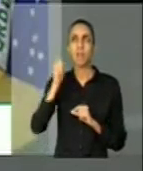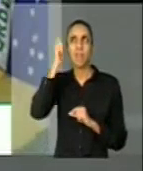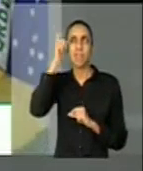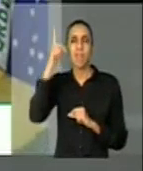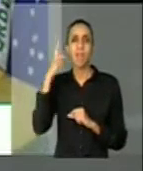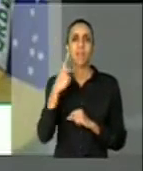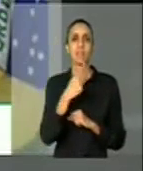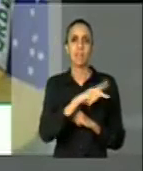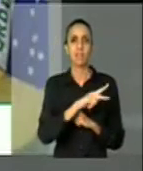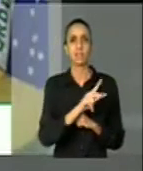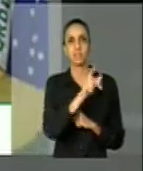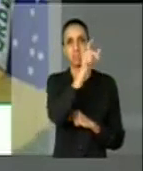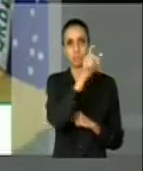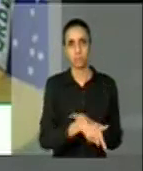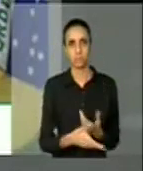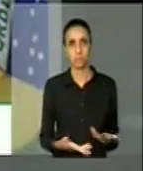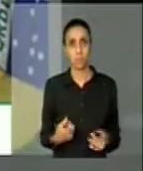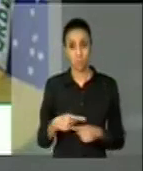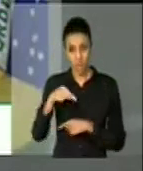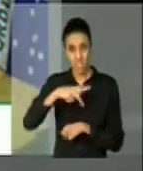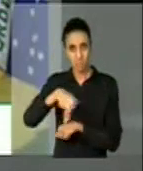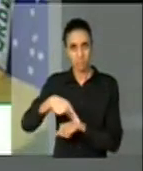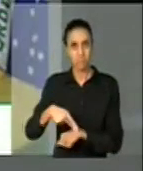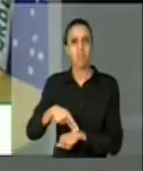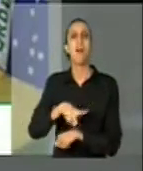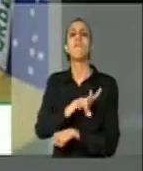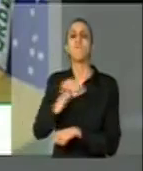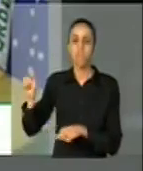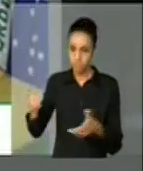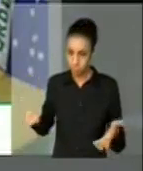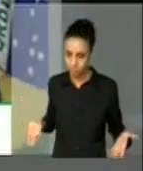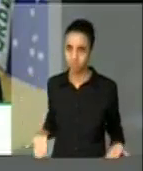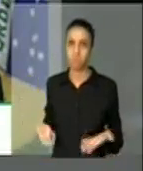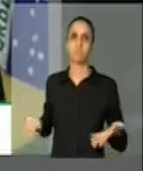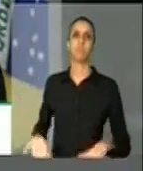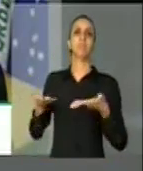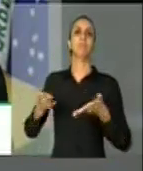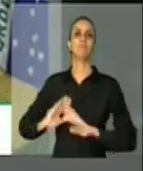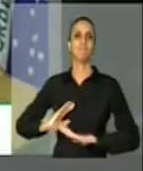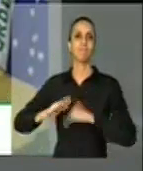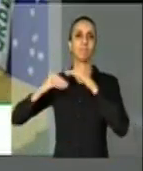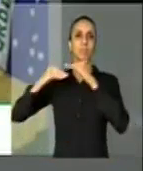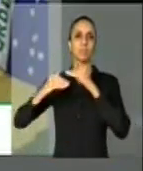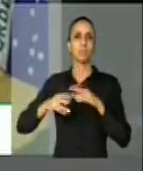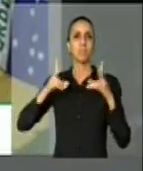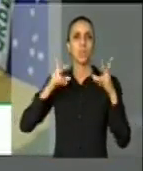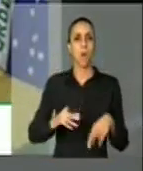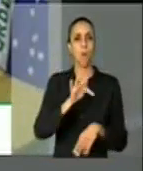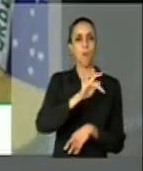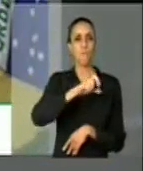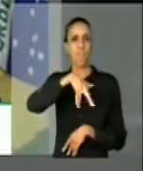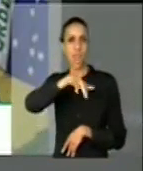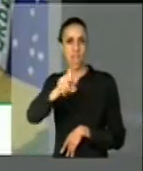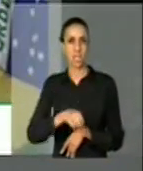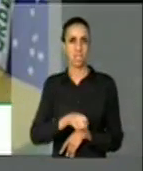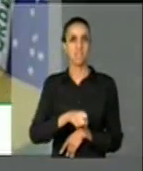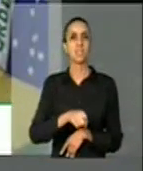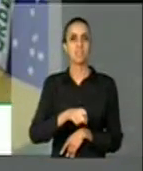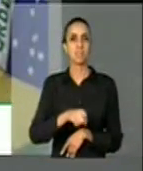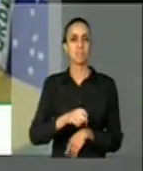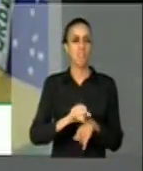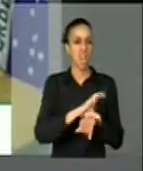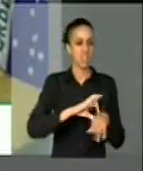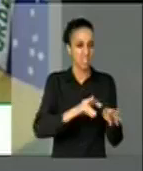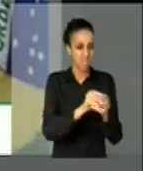nação há de se erguer, há de se reconstruir, assim como um fênix da cinza onde se